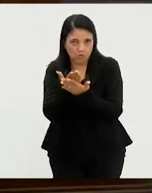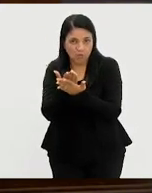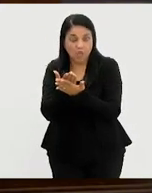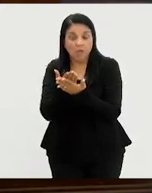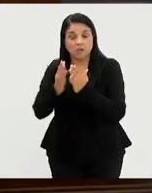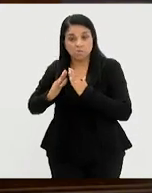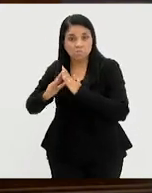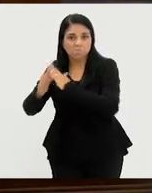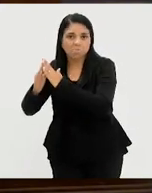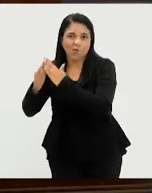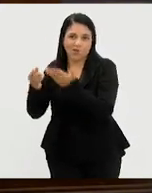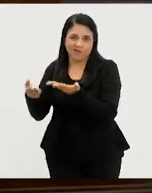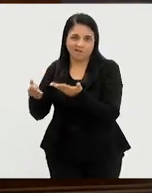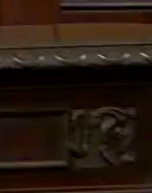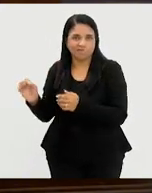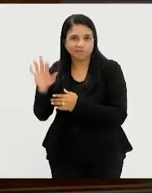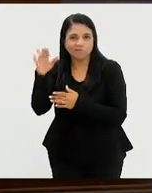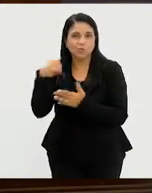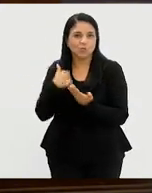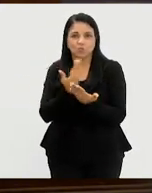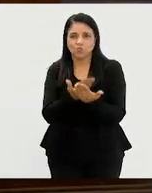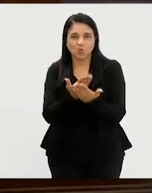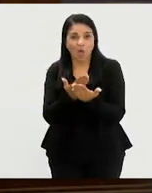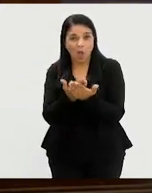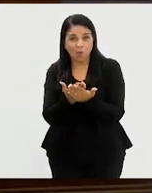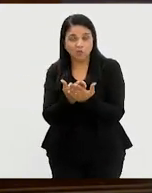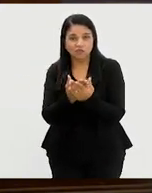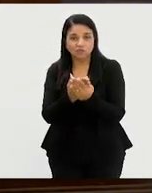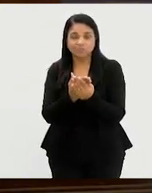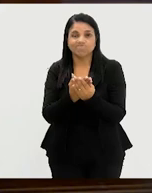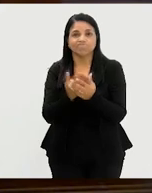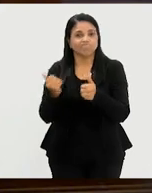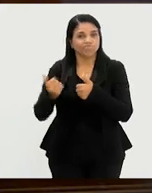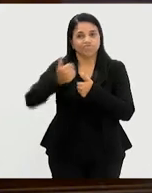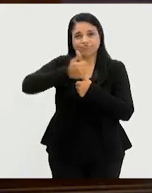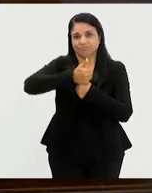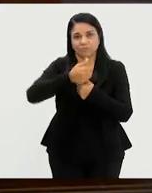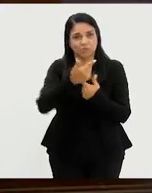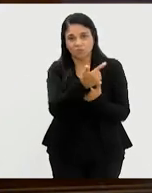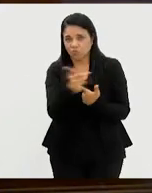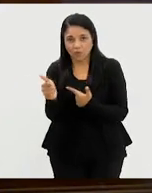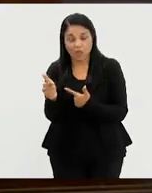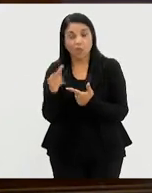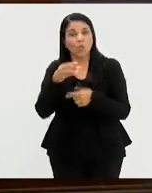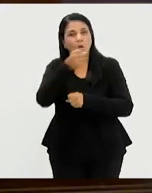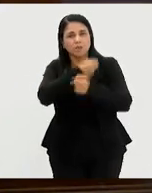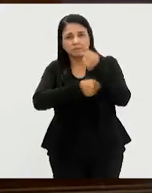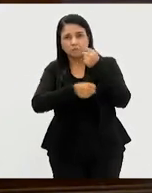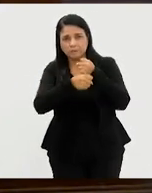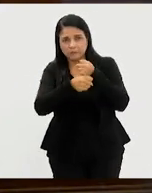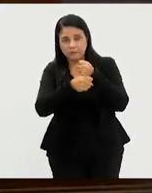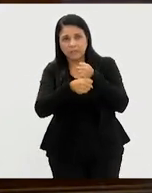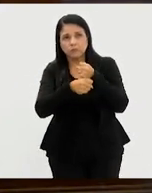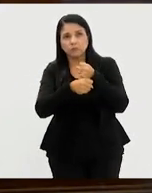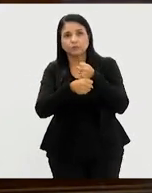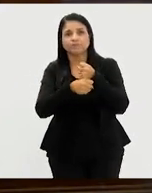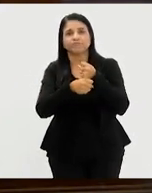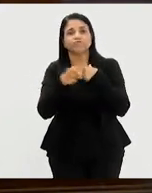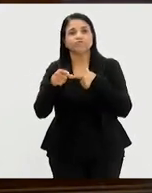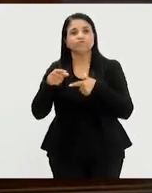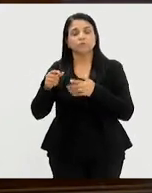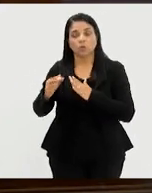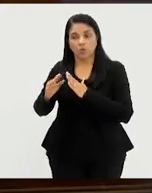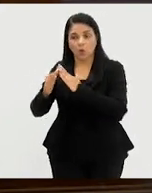Janeiro não terão as suas aulas repostas só no ano passado pro senhor ter uma ideia só na no complexo de favela